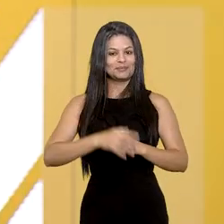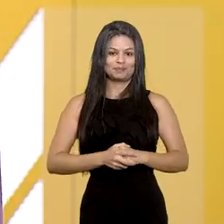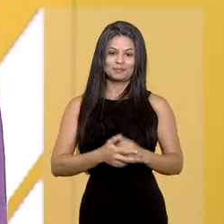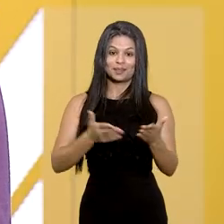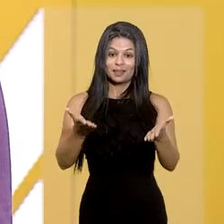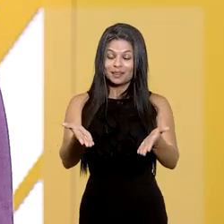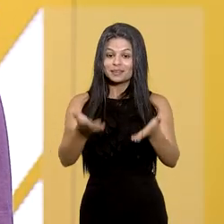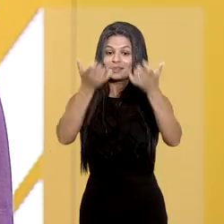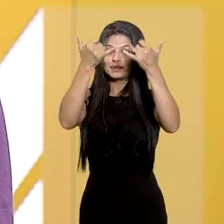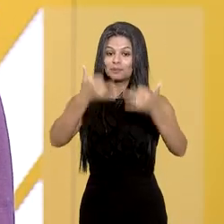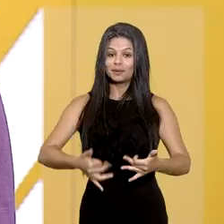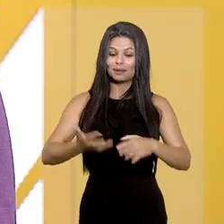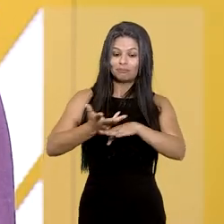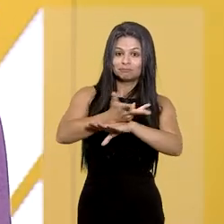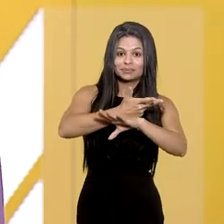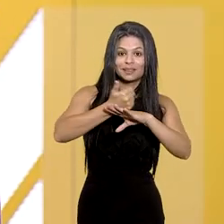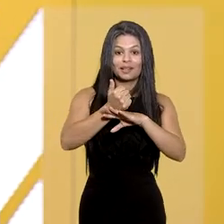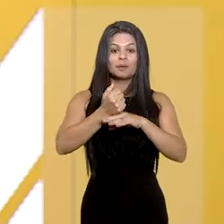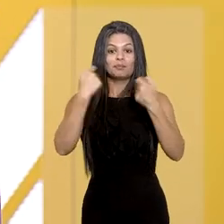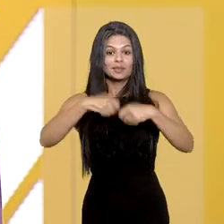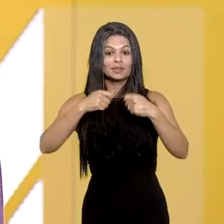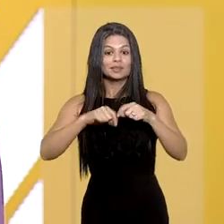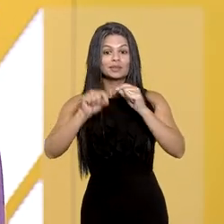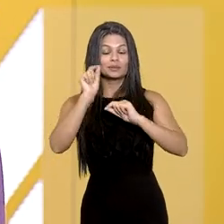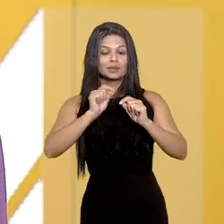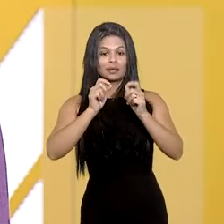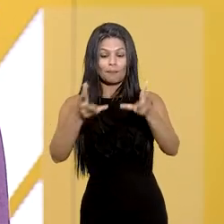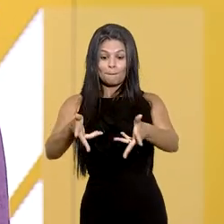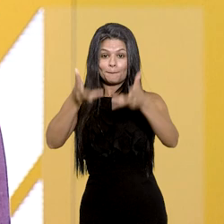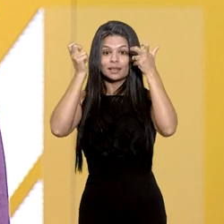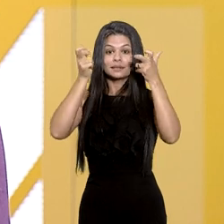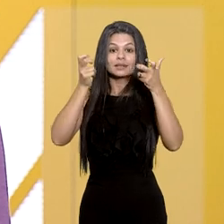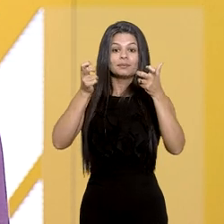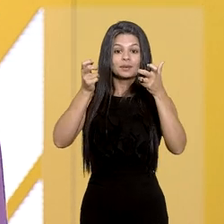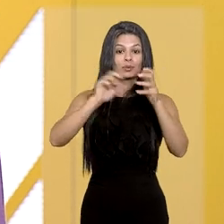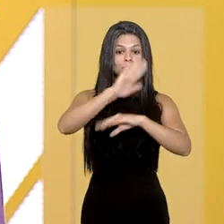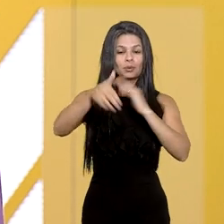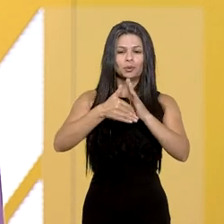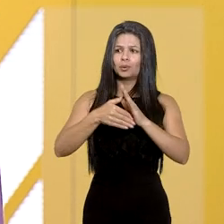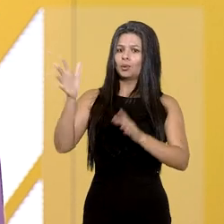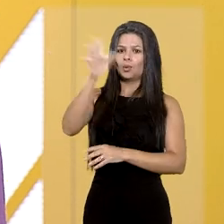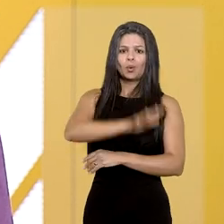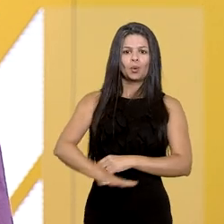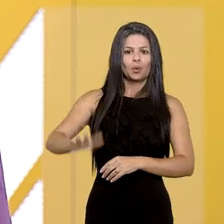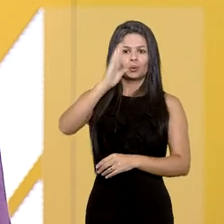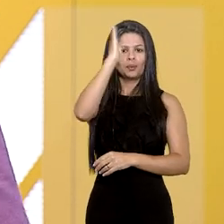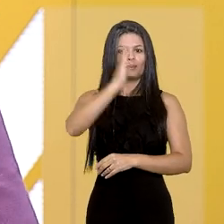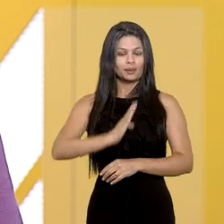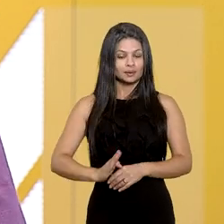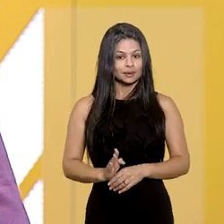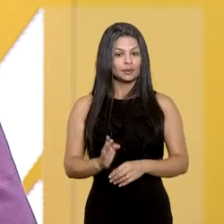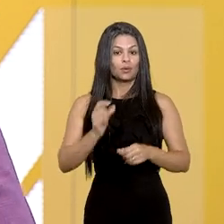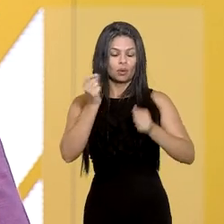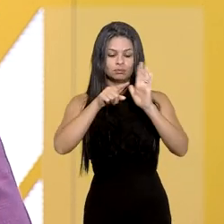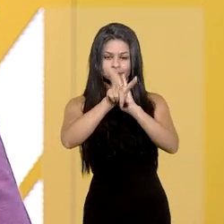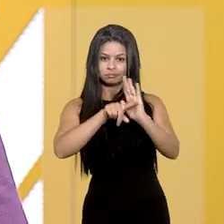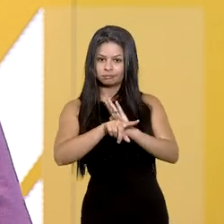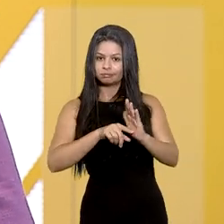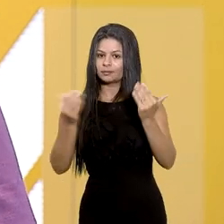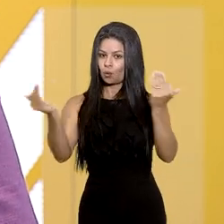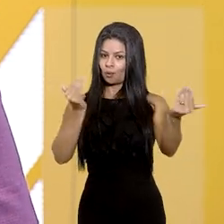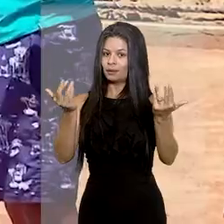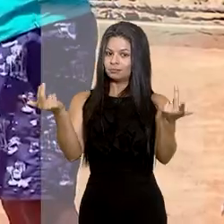esse precedente qualificado deve ser observado pelos tribunais de todo o país na análise de casos